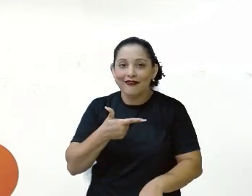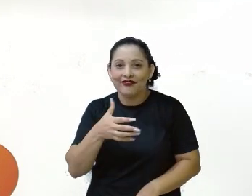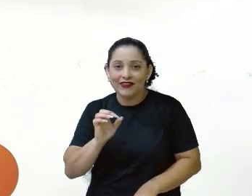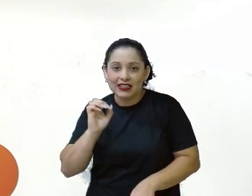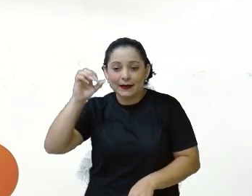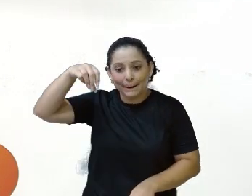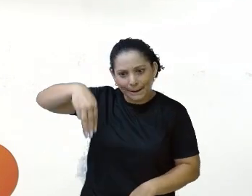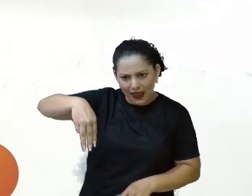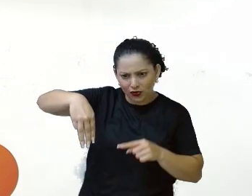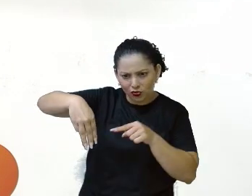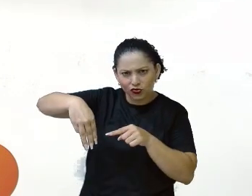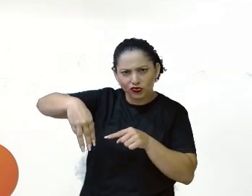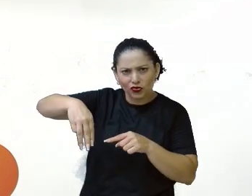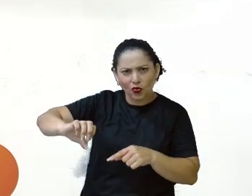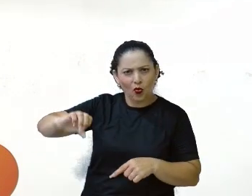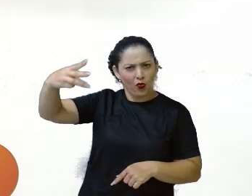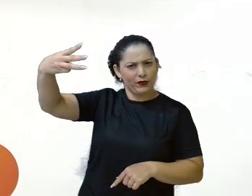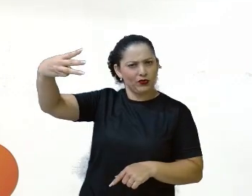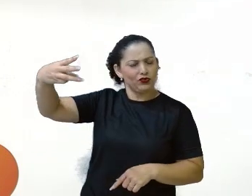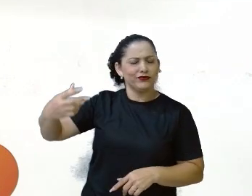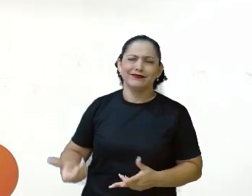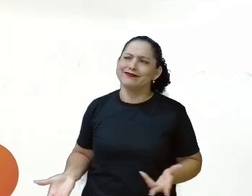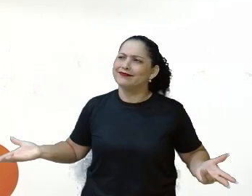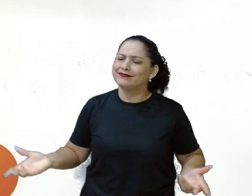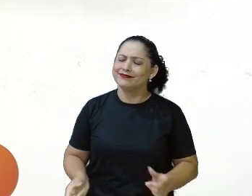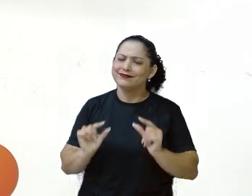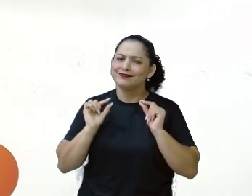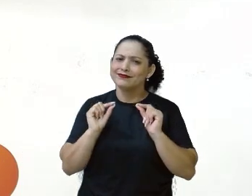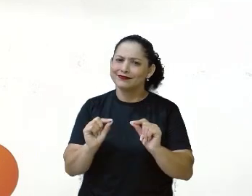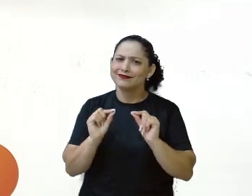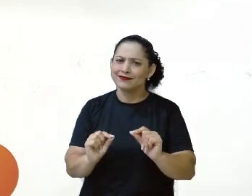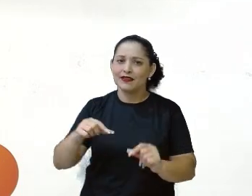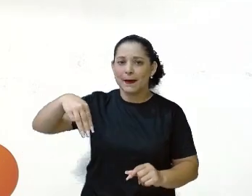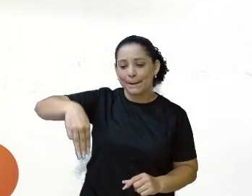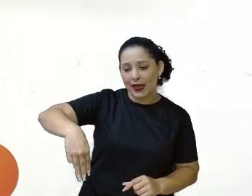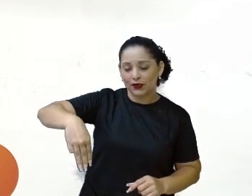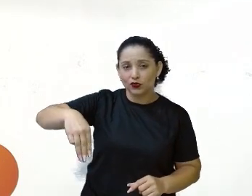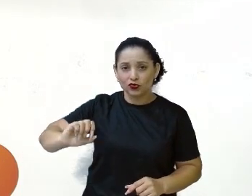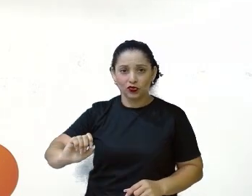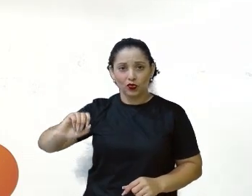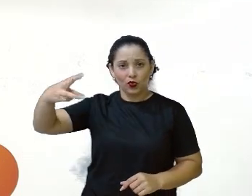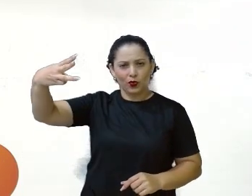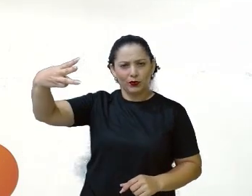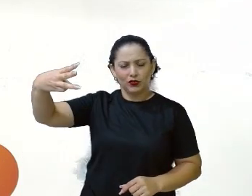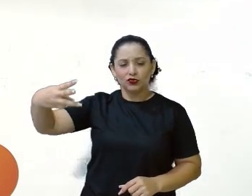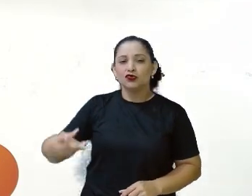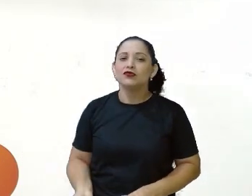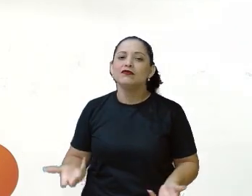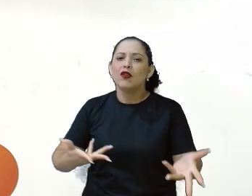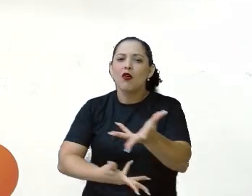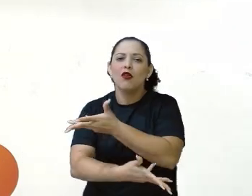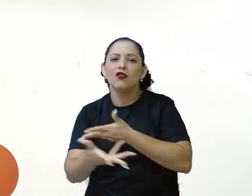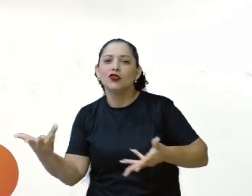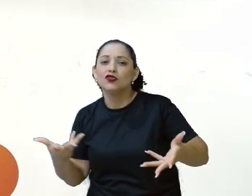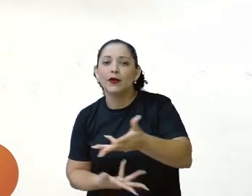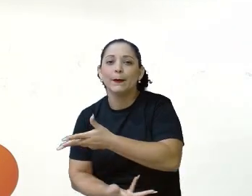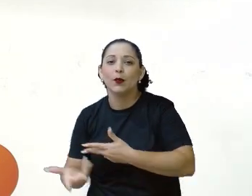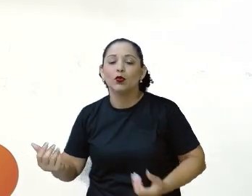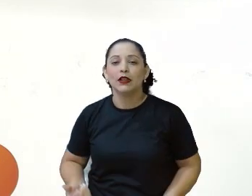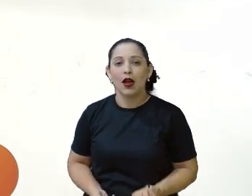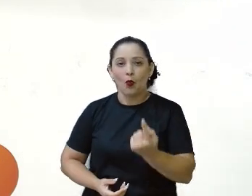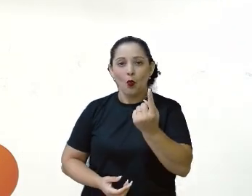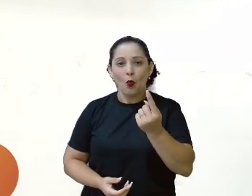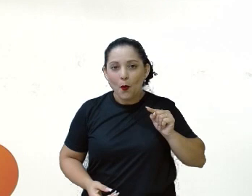metros cúbicos. Gente, metros cúbicos é a mesma, cada metro cúbico equivale a